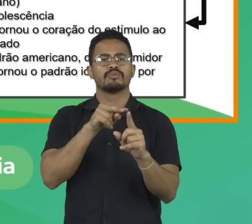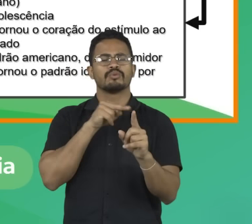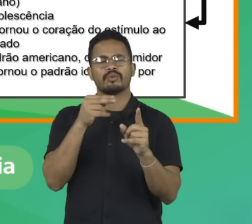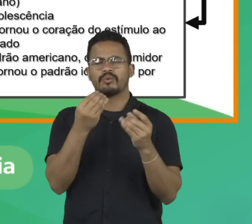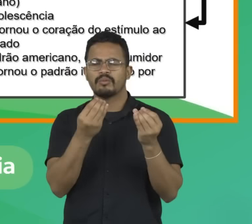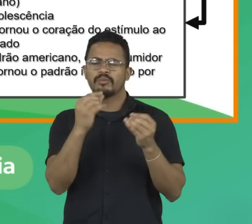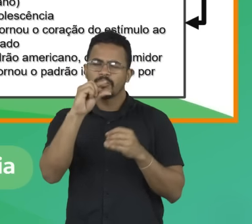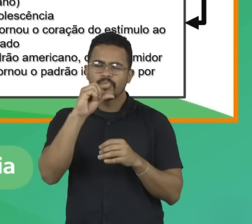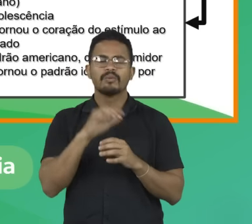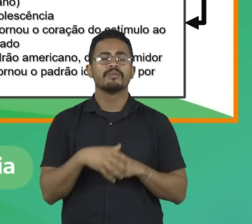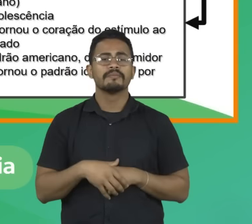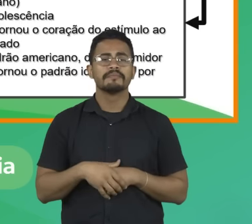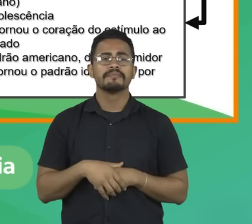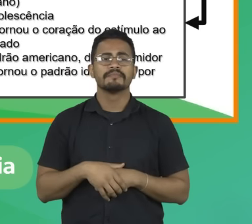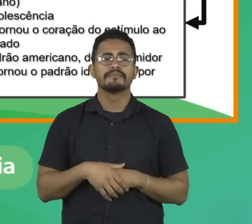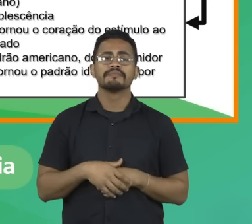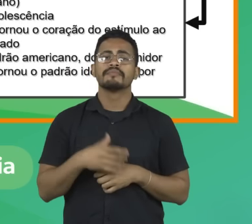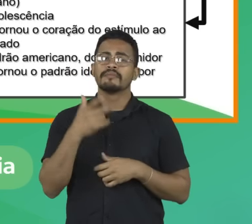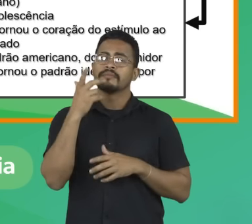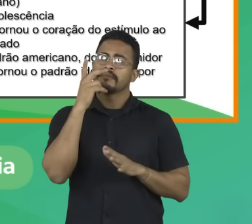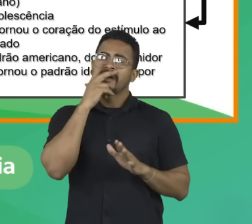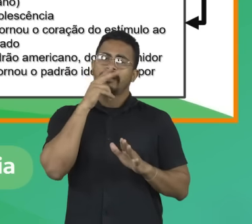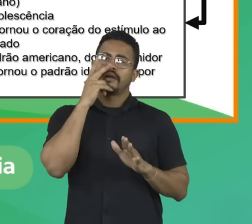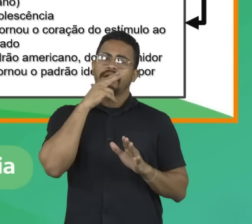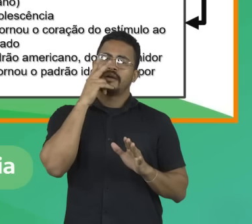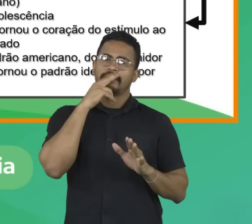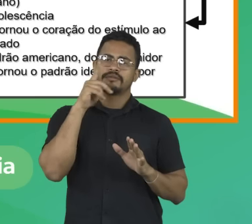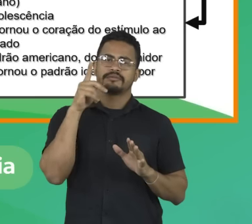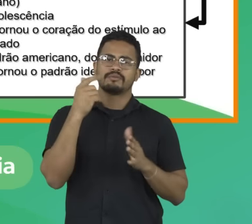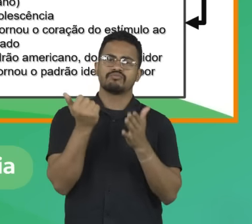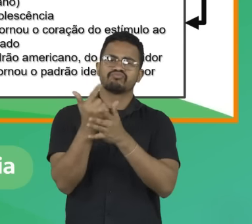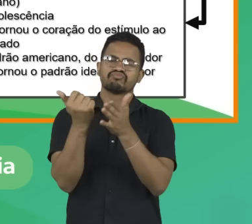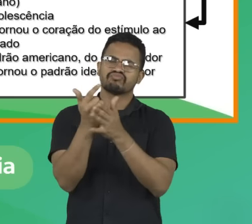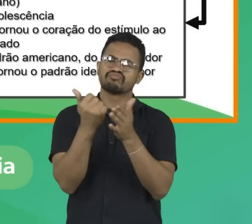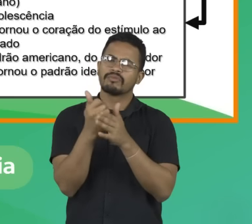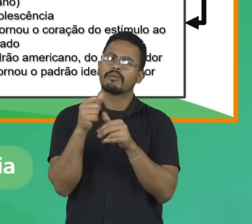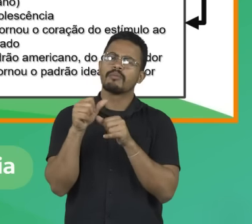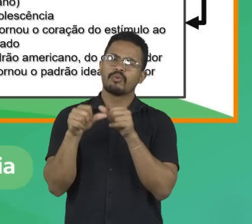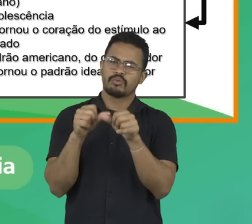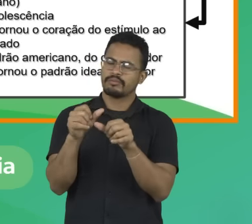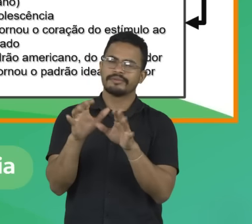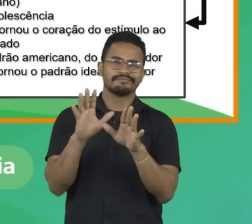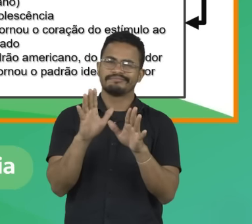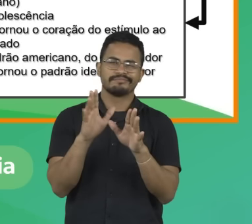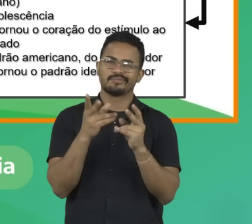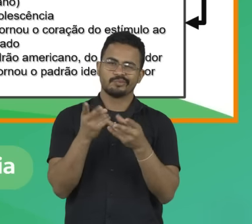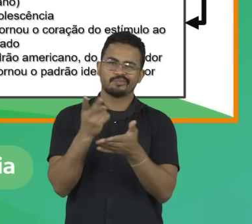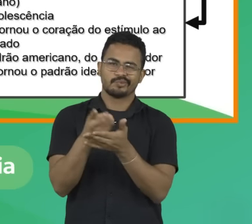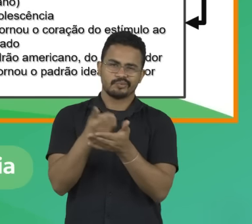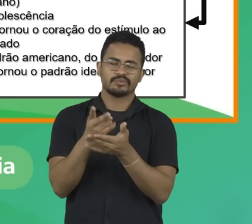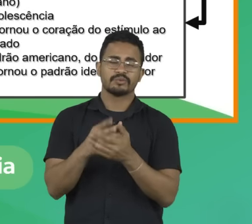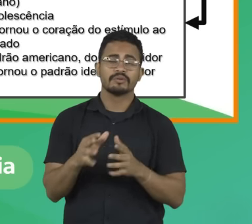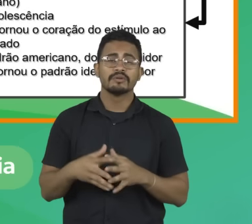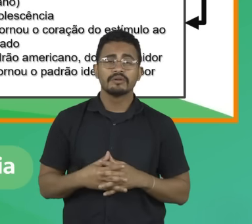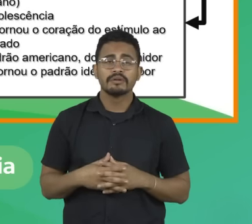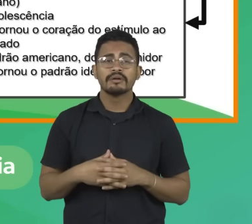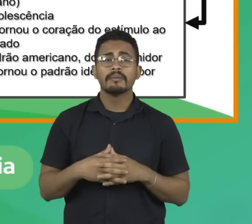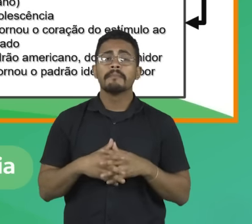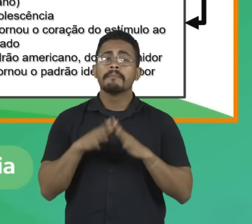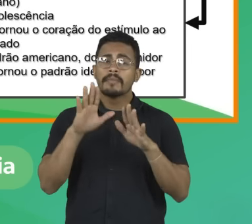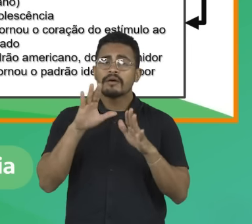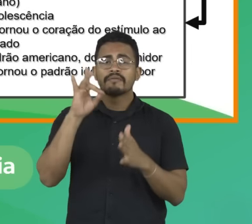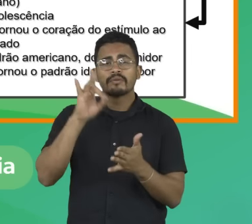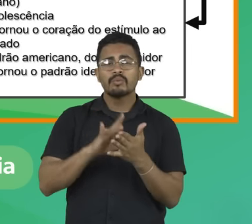faz parecer que o consumismo tinha mudado entre 60 e 90, mas não tinha. Foi só realmente uma mudança do ponto